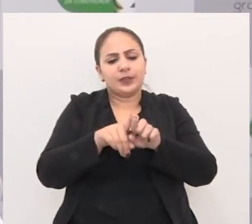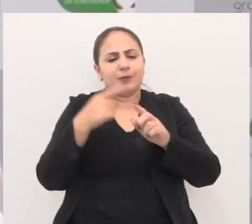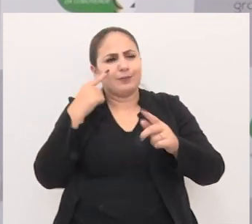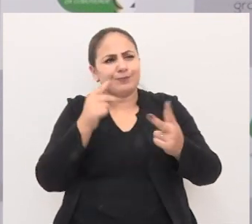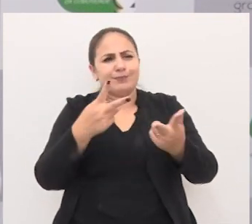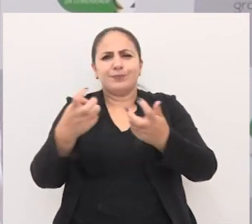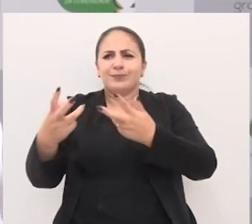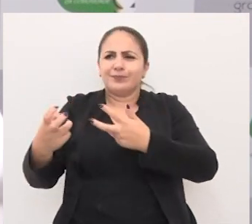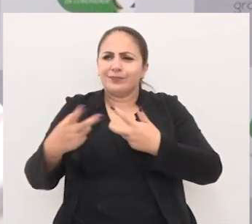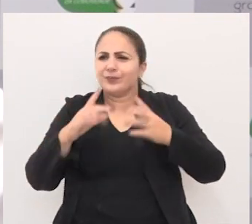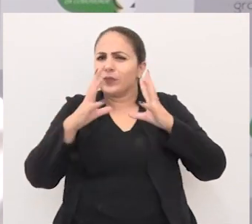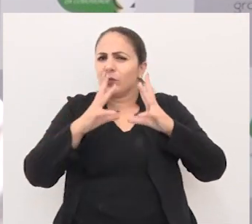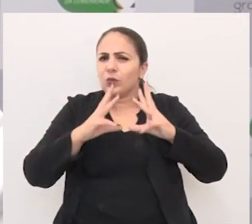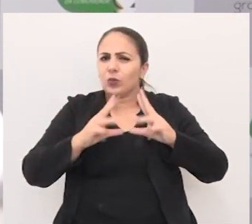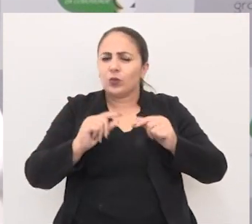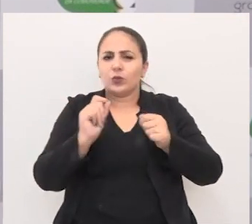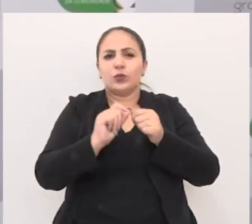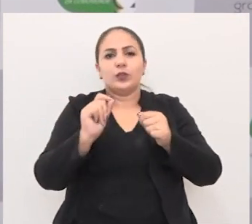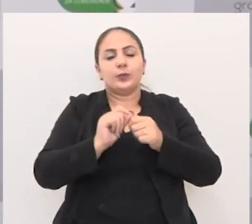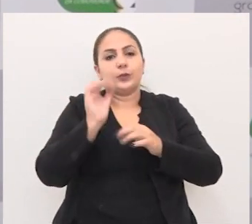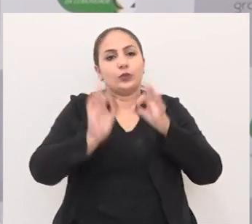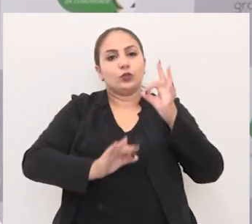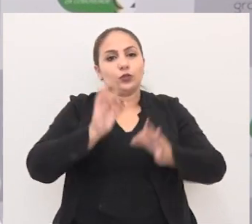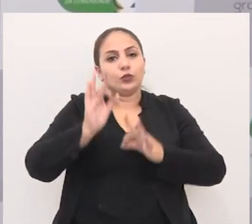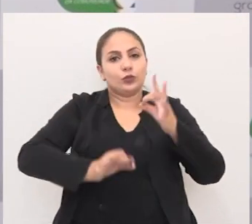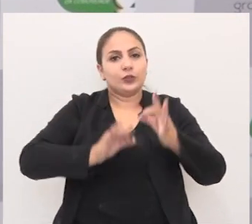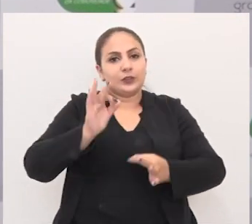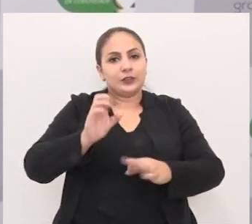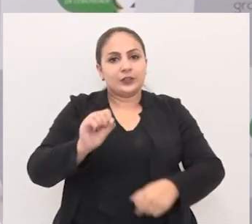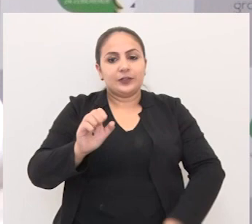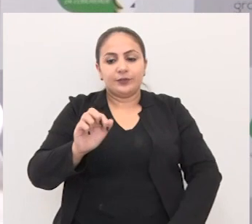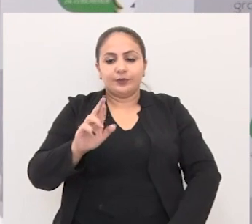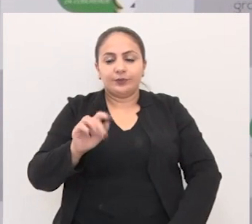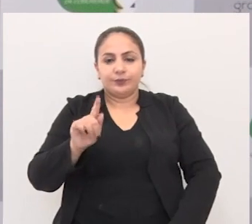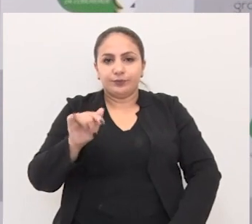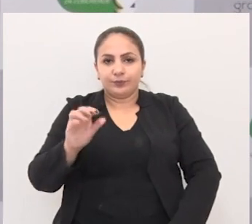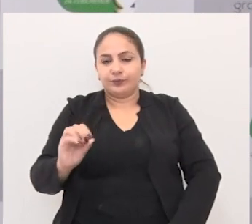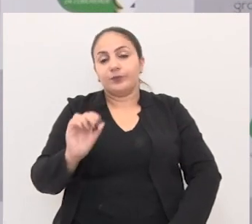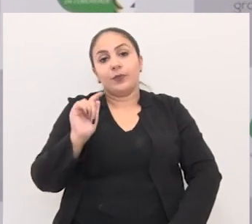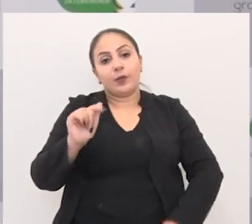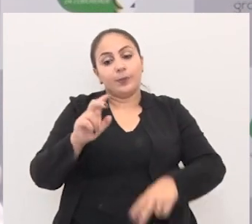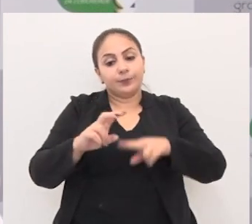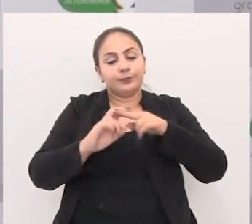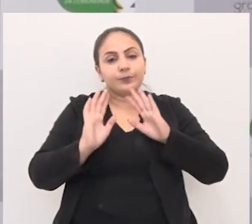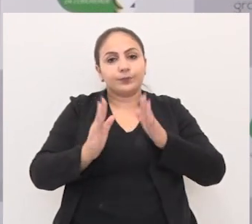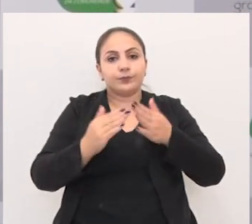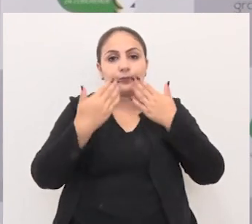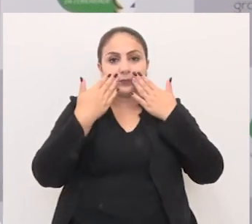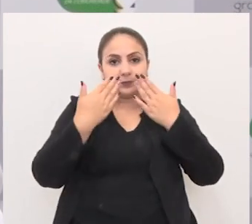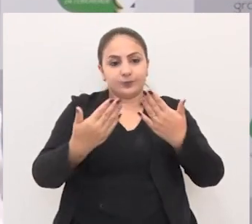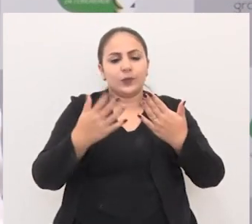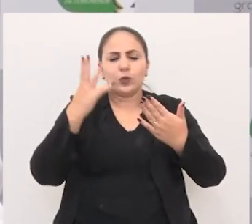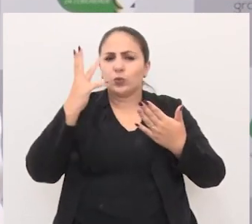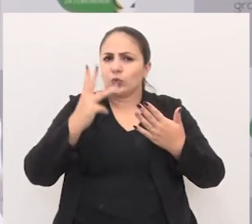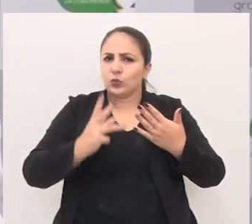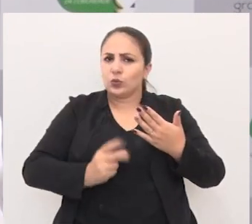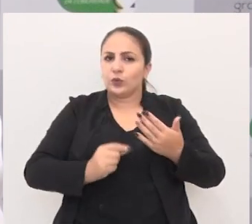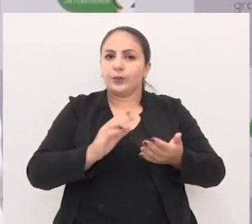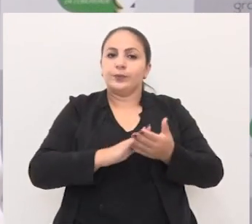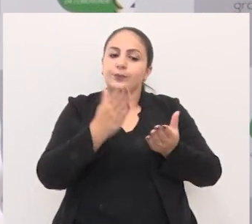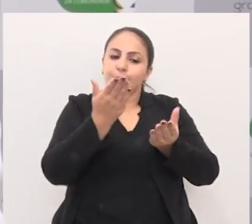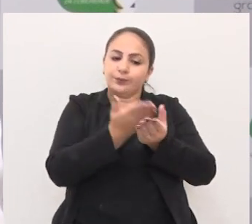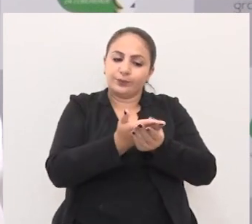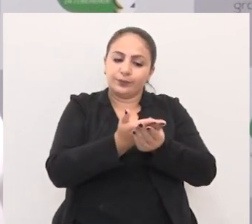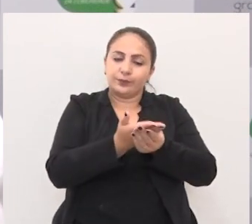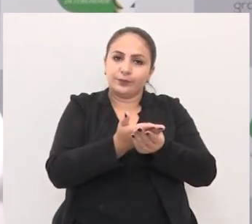os vários arbítrios cometidos pelo juiz Sérgio Moro à frente do processo. Isso por si só já bastaria para que o